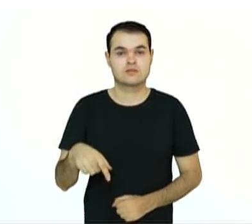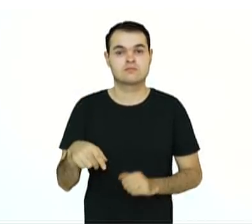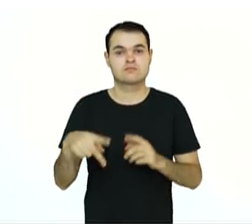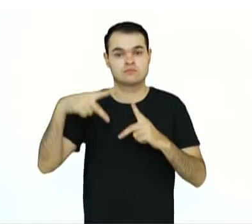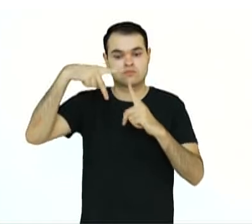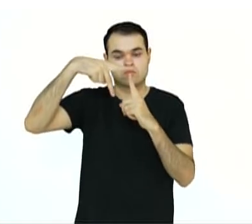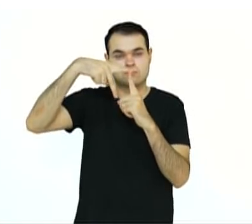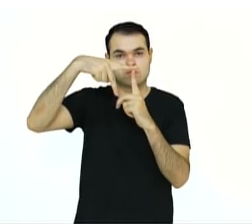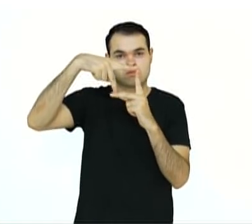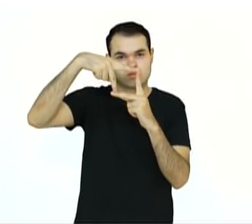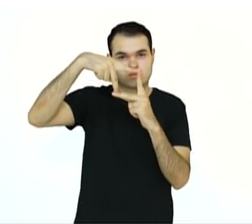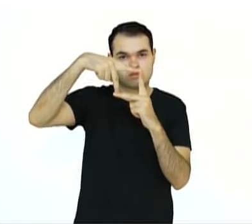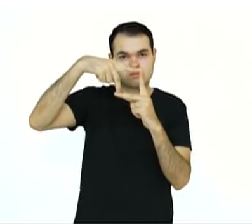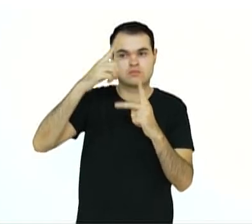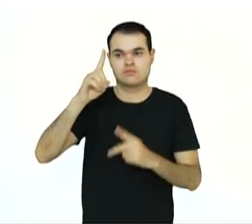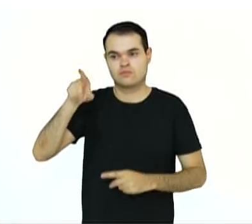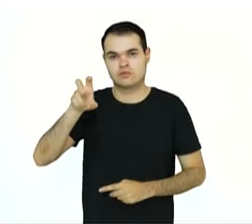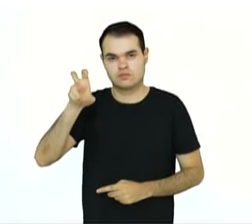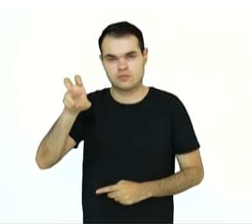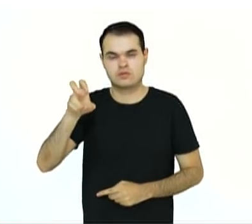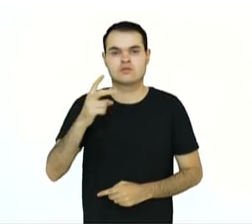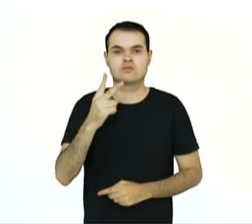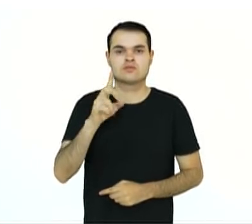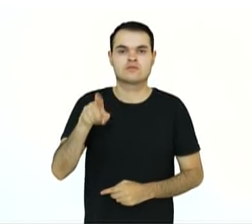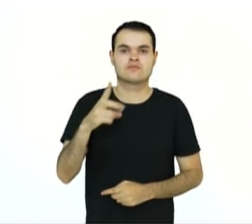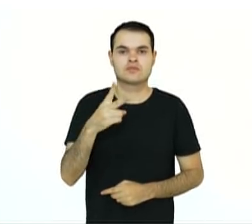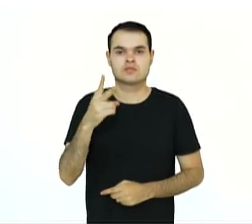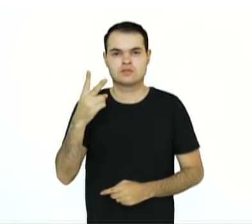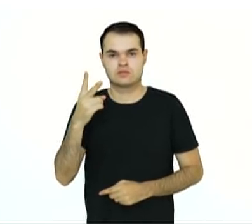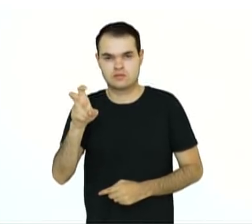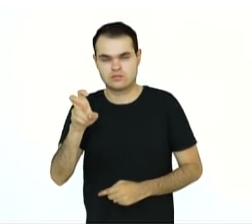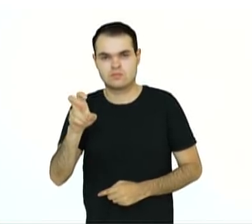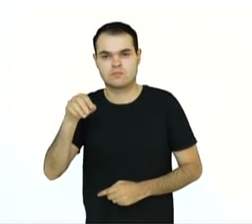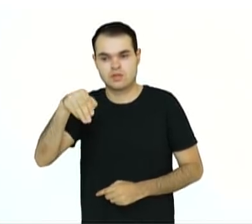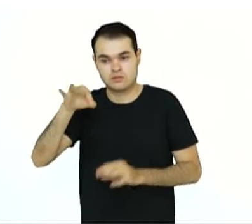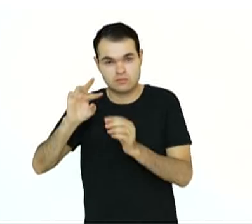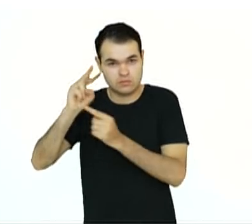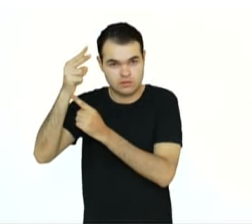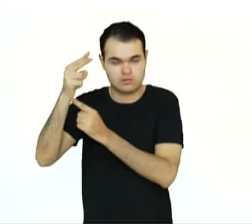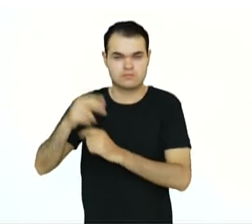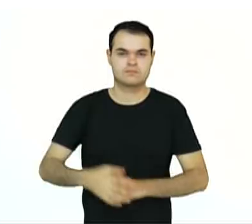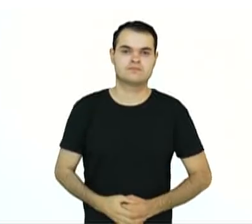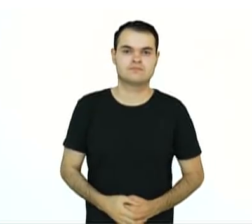Então, 1,5 ao quadrado é 2,25 metros quadrados.